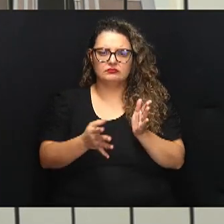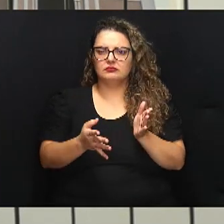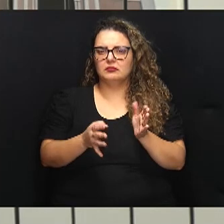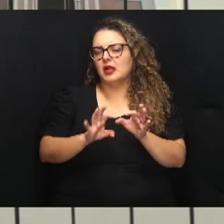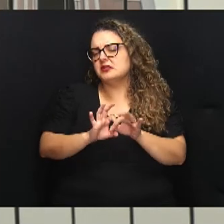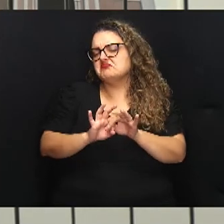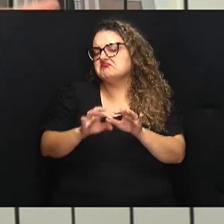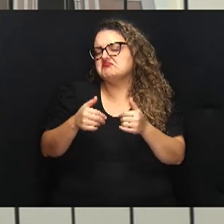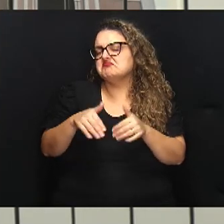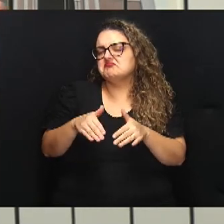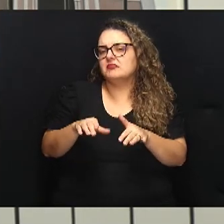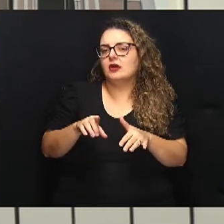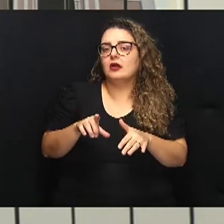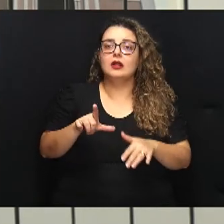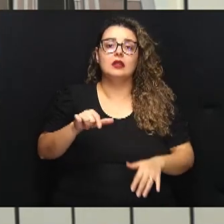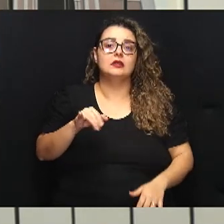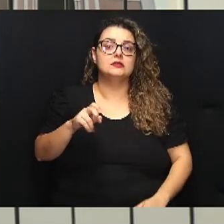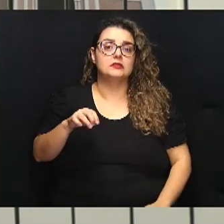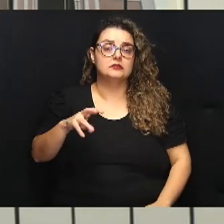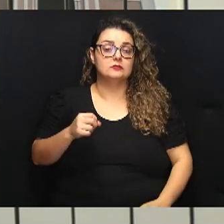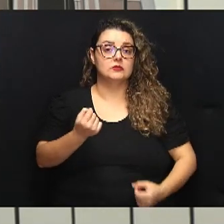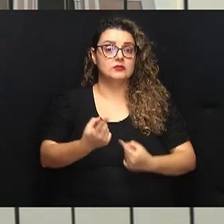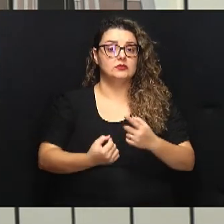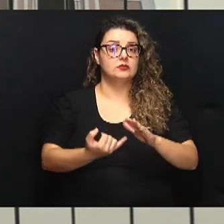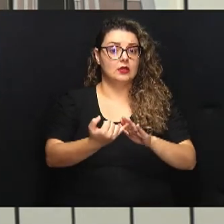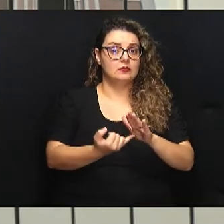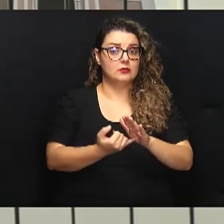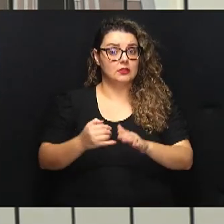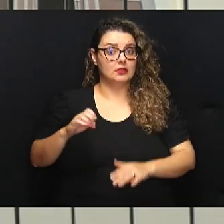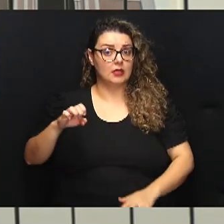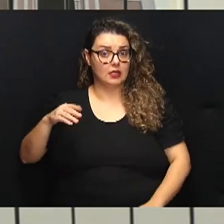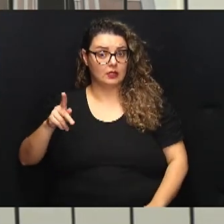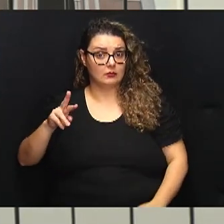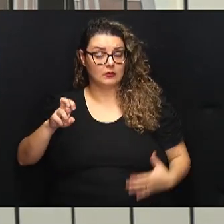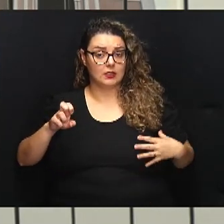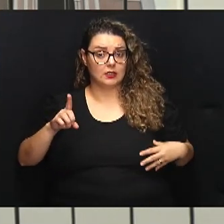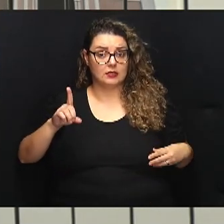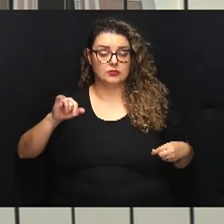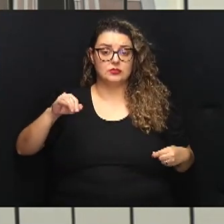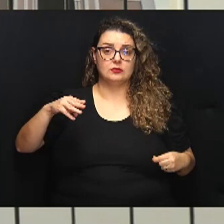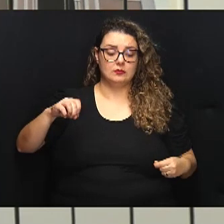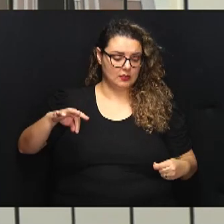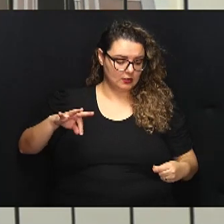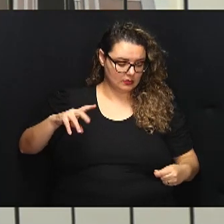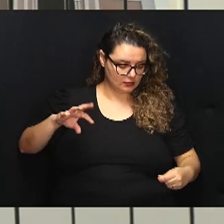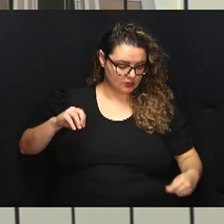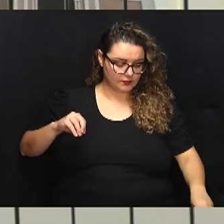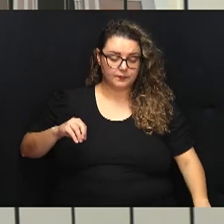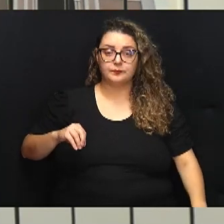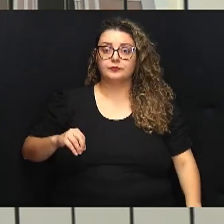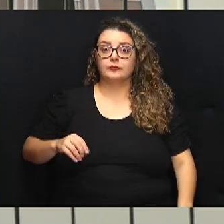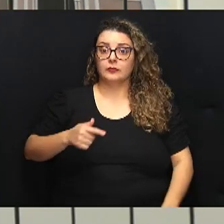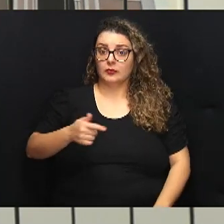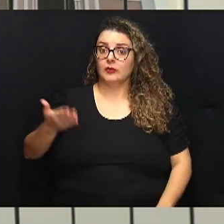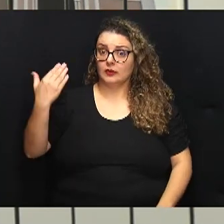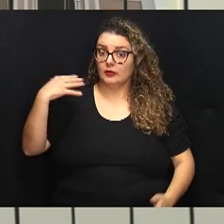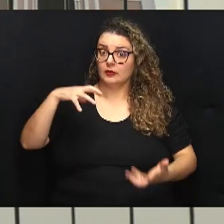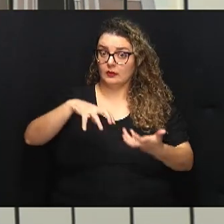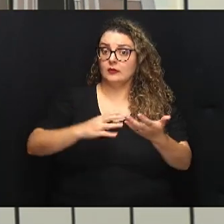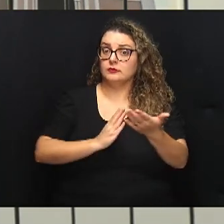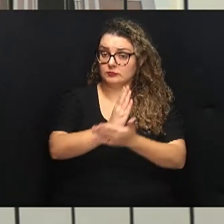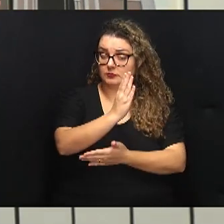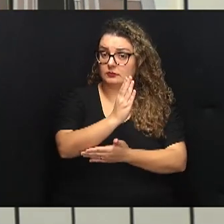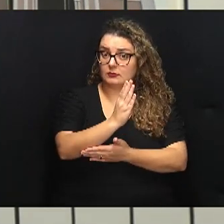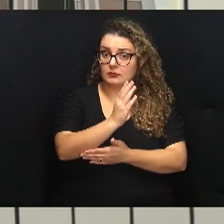licenciamento para algumas entidades e empreendimentos. Na semana passada, o Congresso aprovou esta proposta.